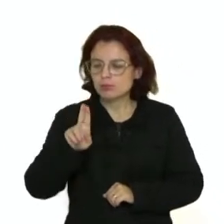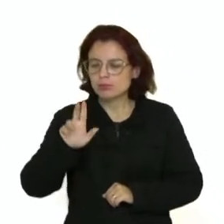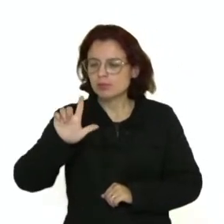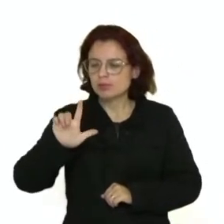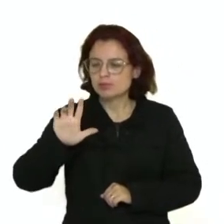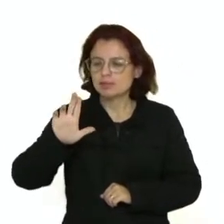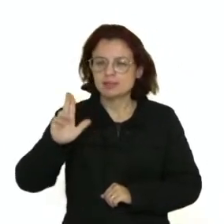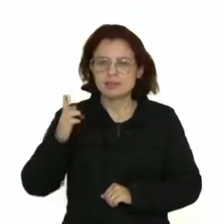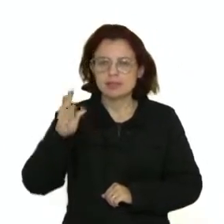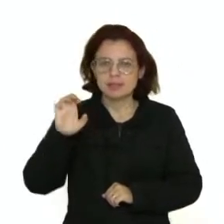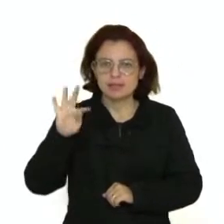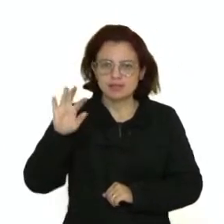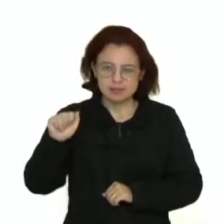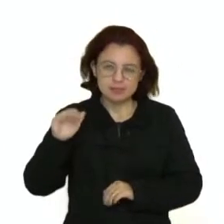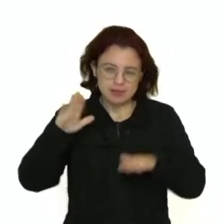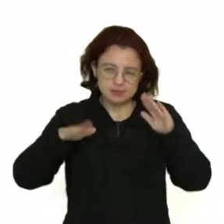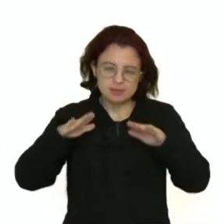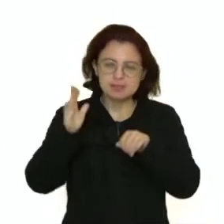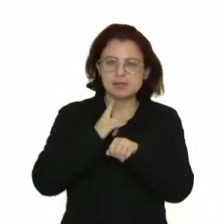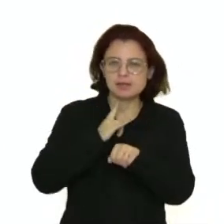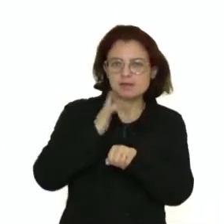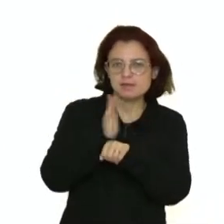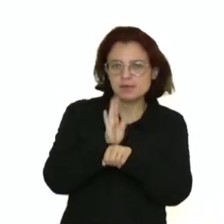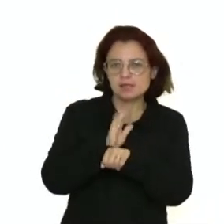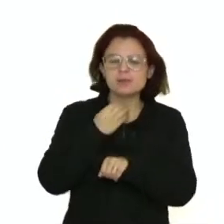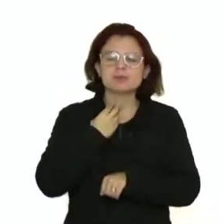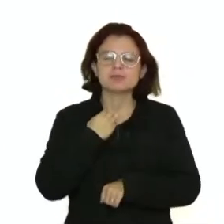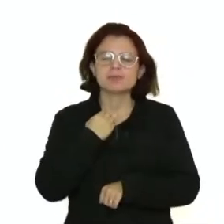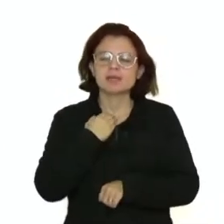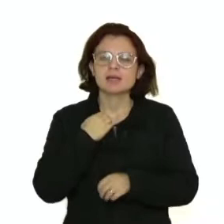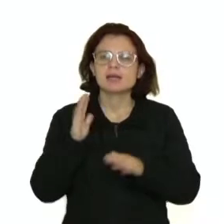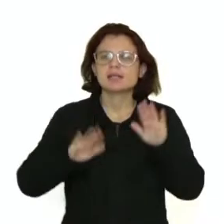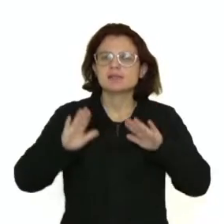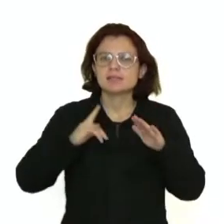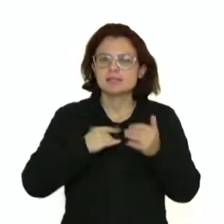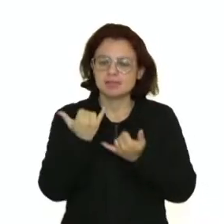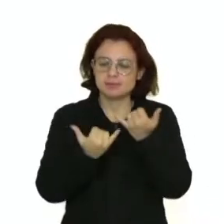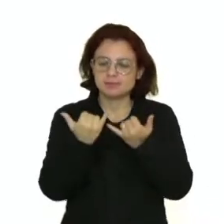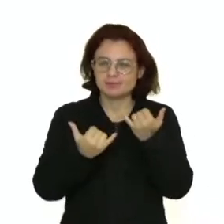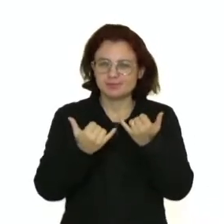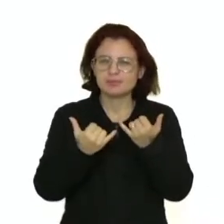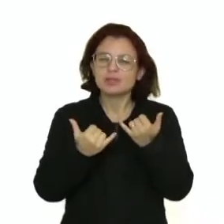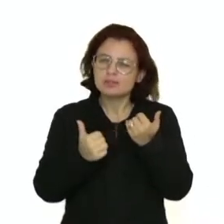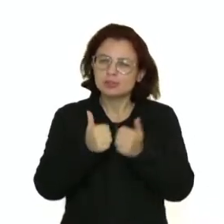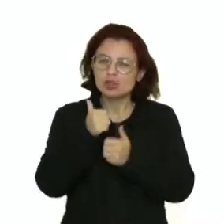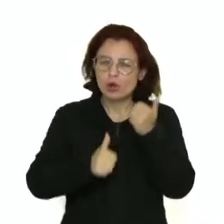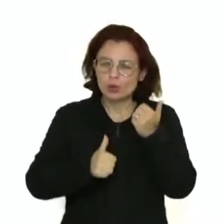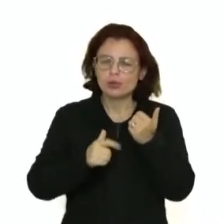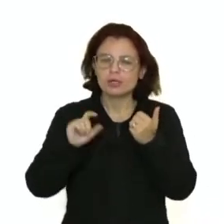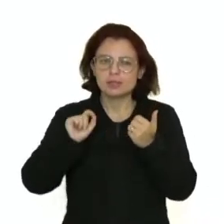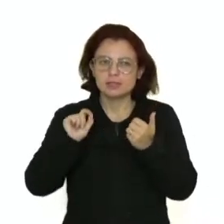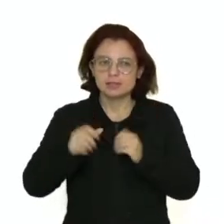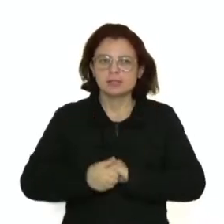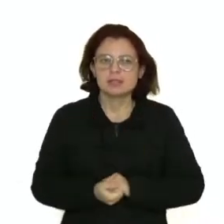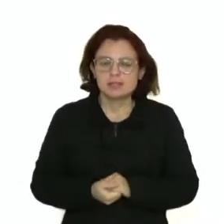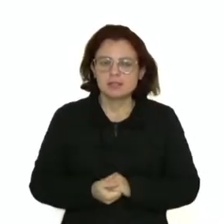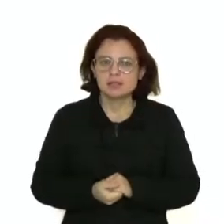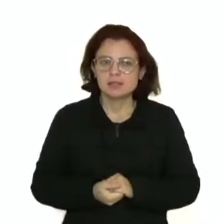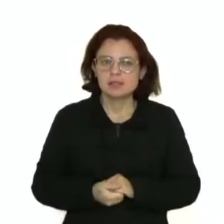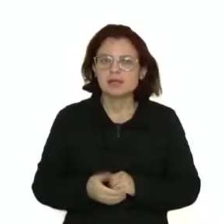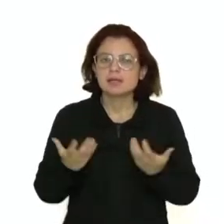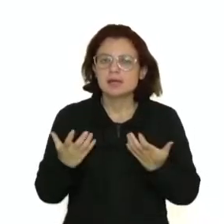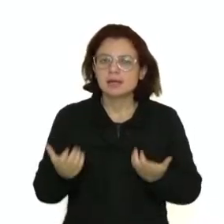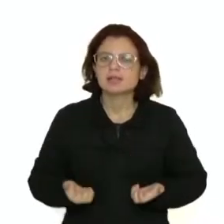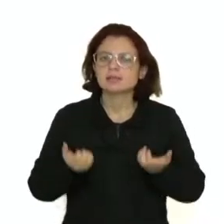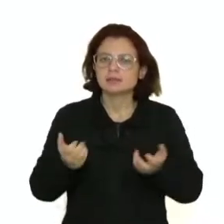ampulheta um filme Em Algum Lugar por exemplo eu conheço um joguinho e para marcar o tempo que cada competidor tem